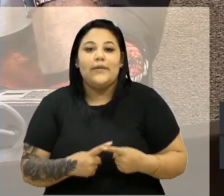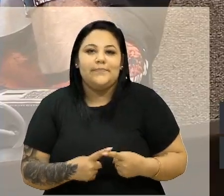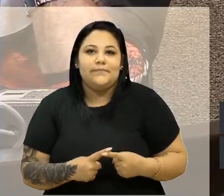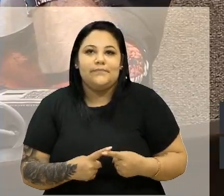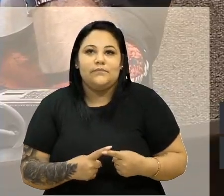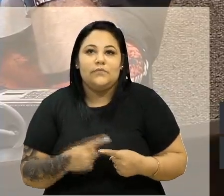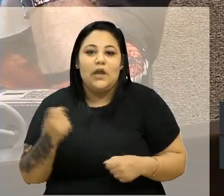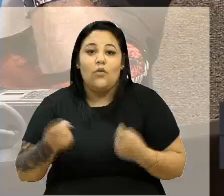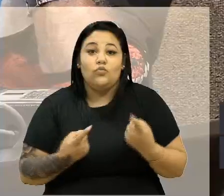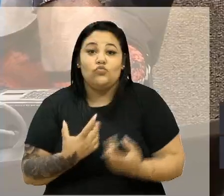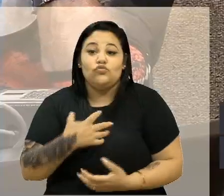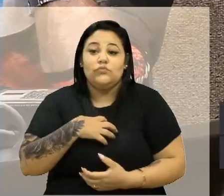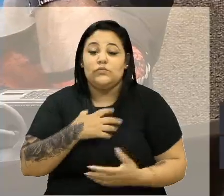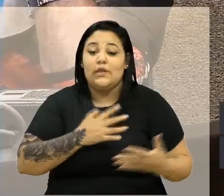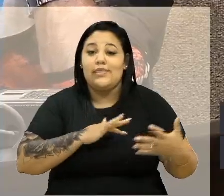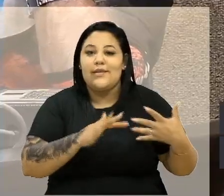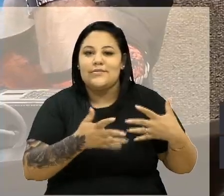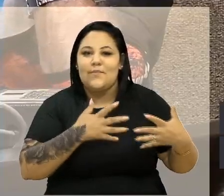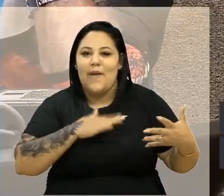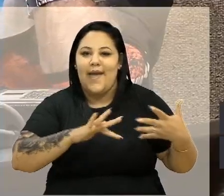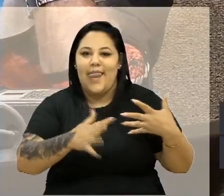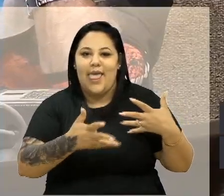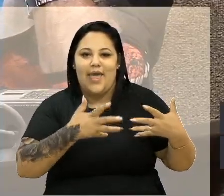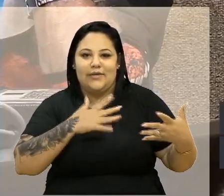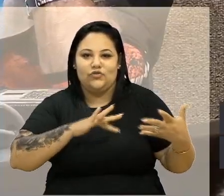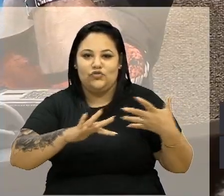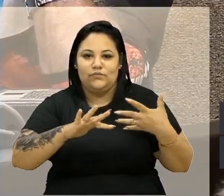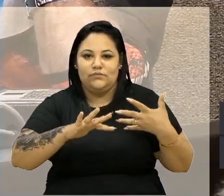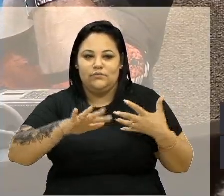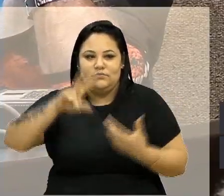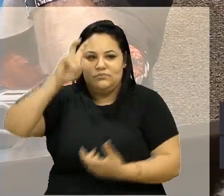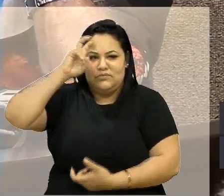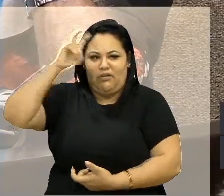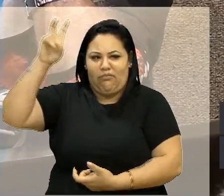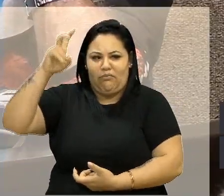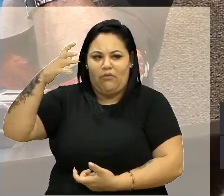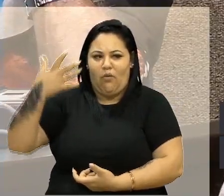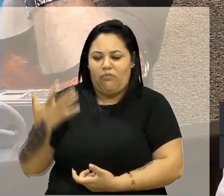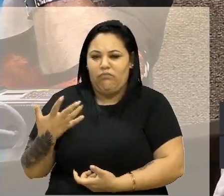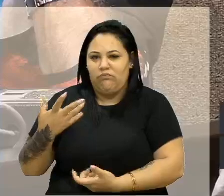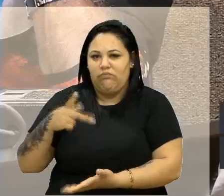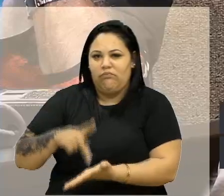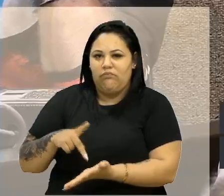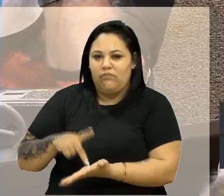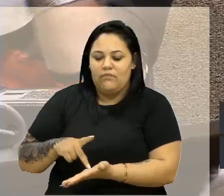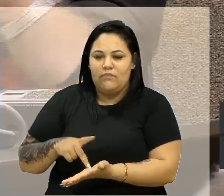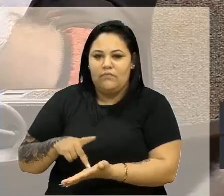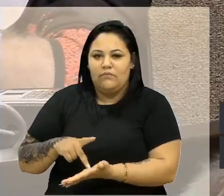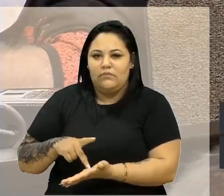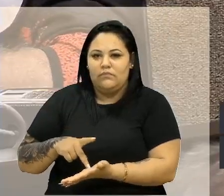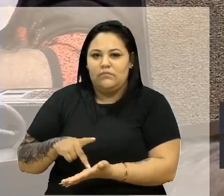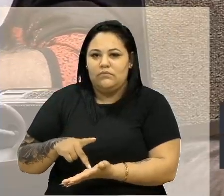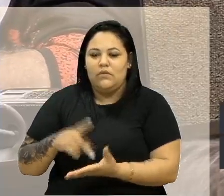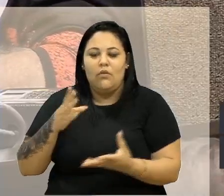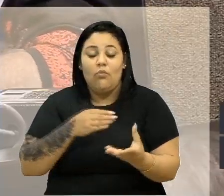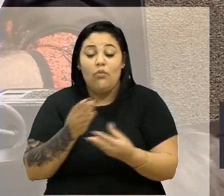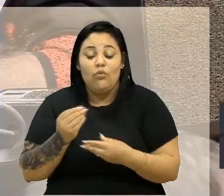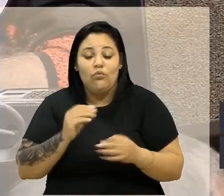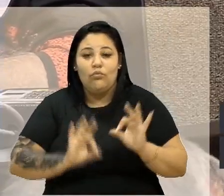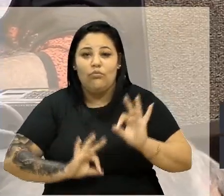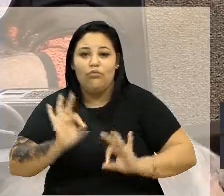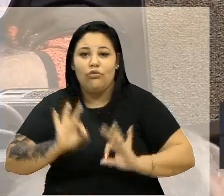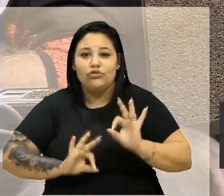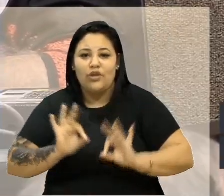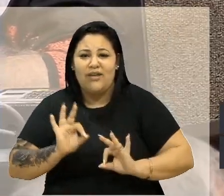forma transparente, intelectual e verdadeira. Muitos projetos são